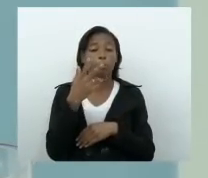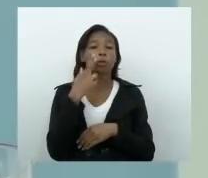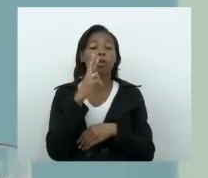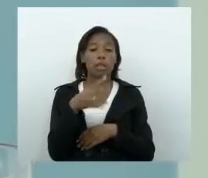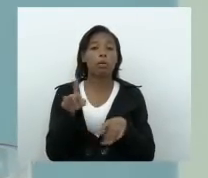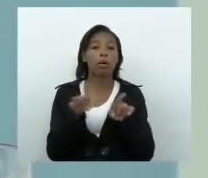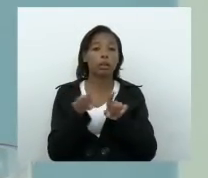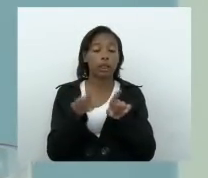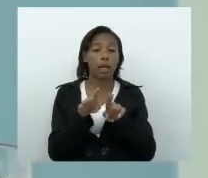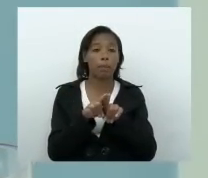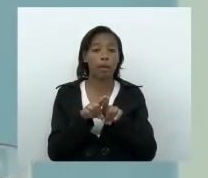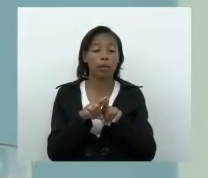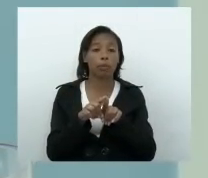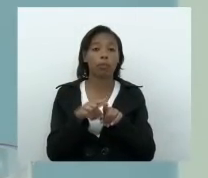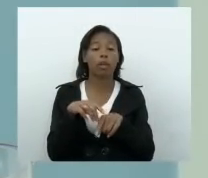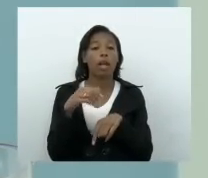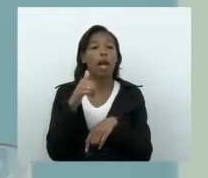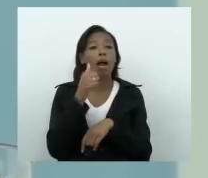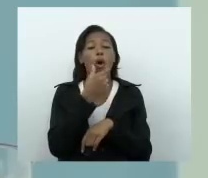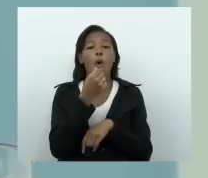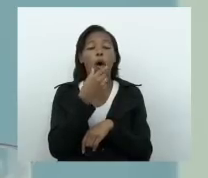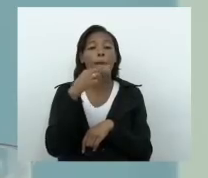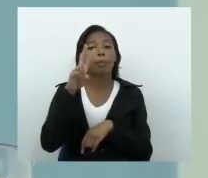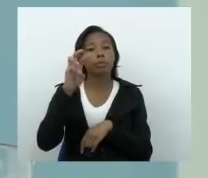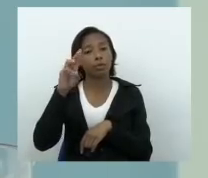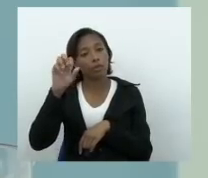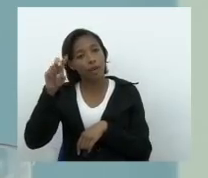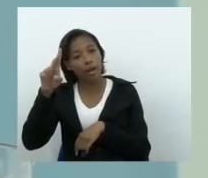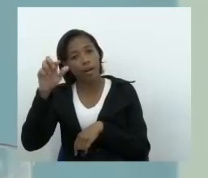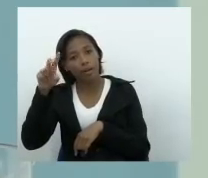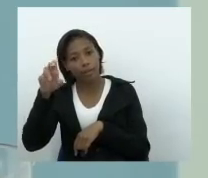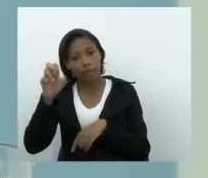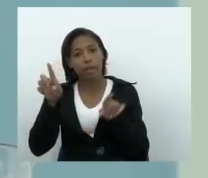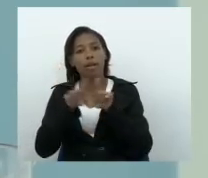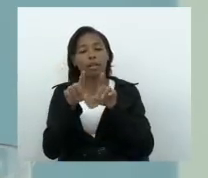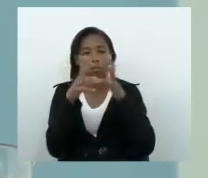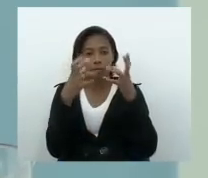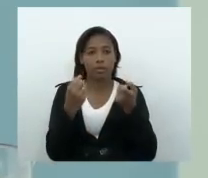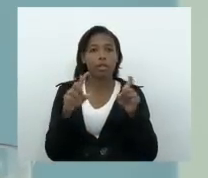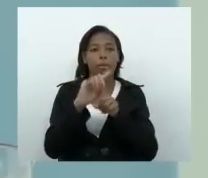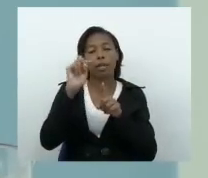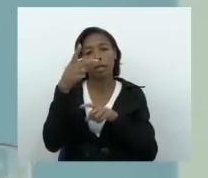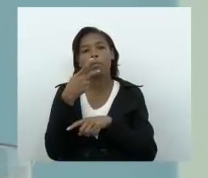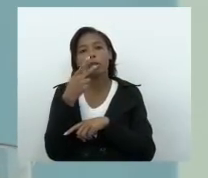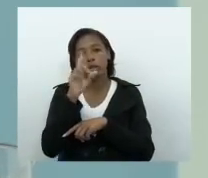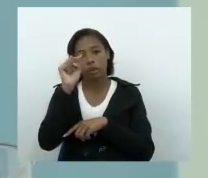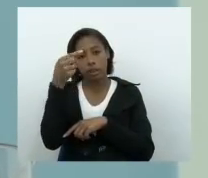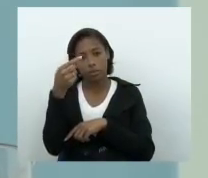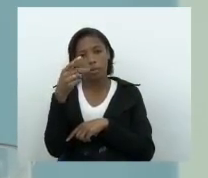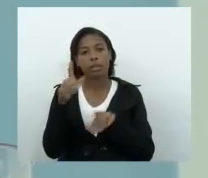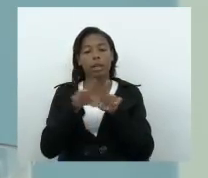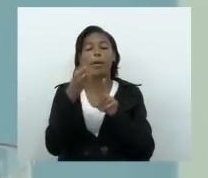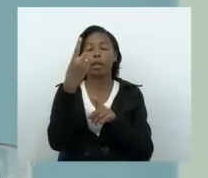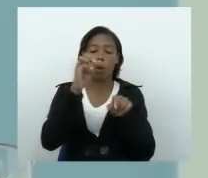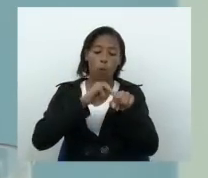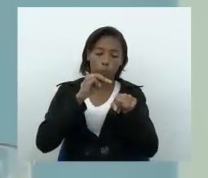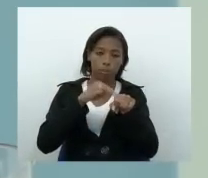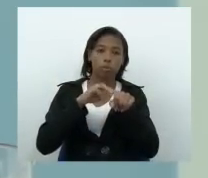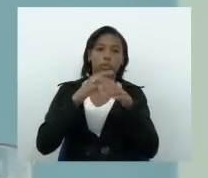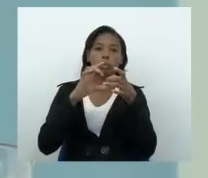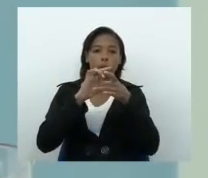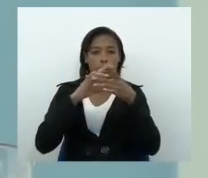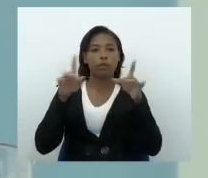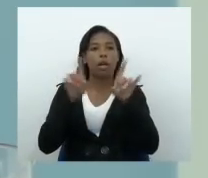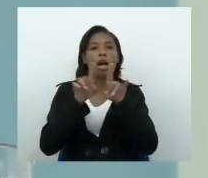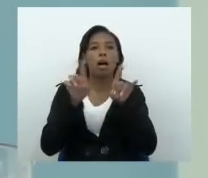também solicitado pelo candidato Wagner Freitas, mas foi indeferido pela comissão, candidato. Então, a partir do deferido, tem um minuto na tela,